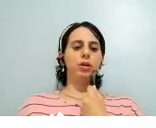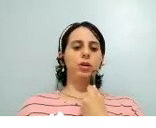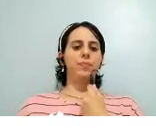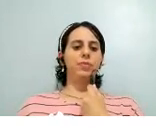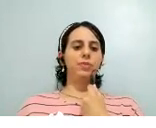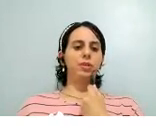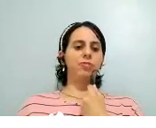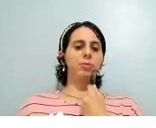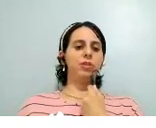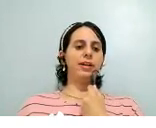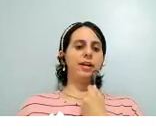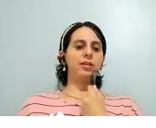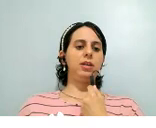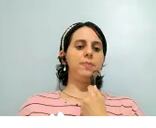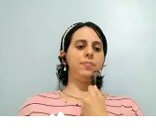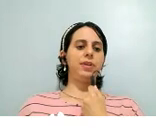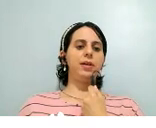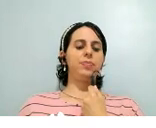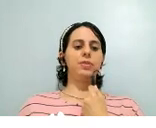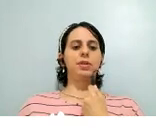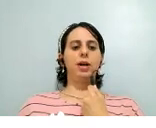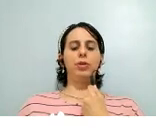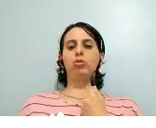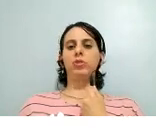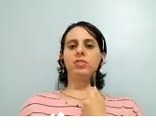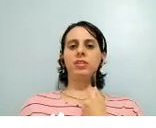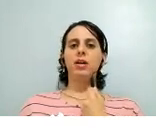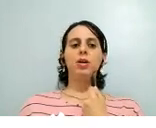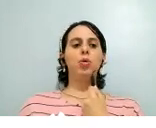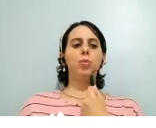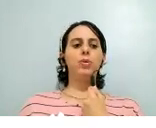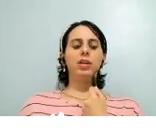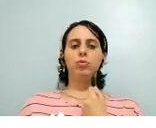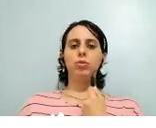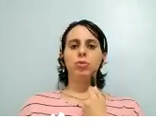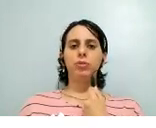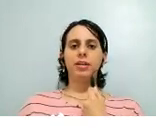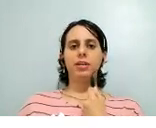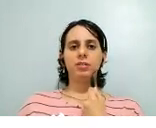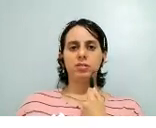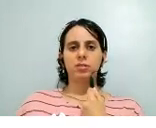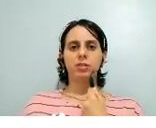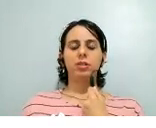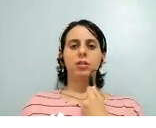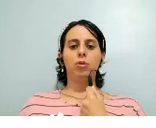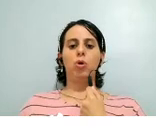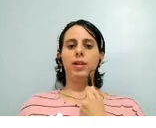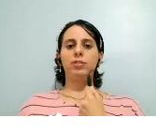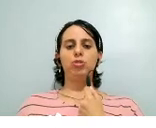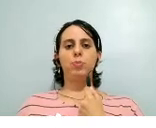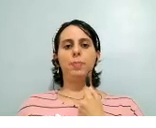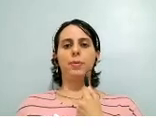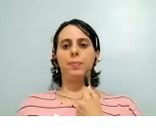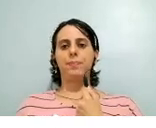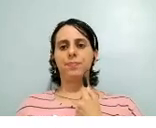lixo. Então, vamos ligar aqui, né, a pessoa que está cobrindo o nariz com um